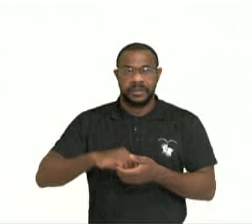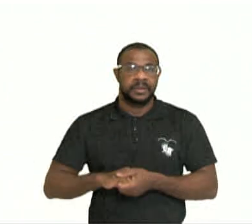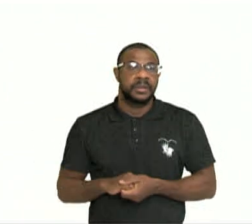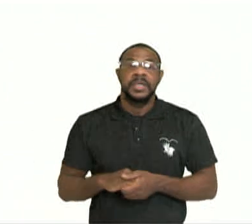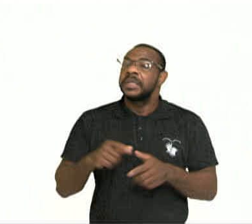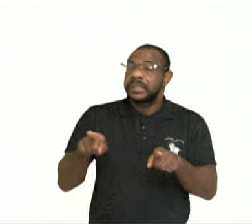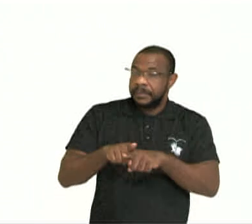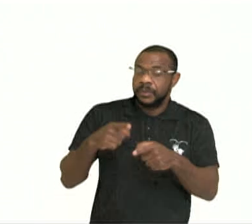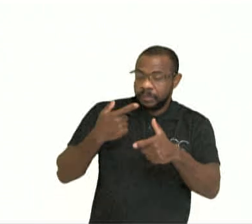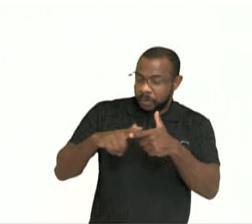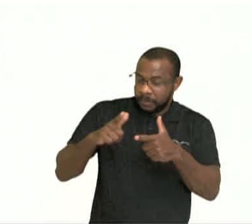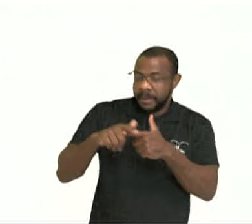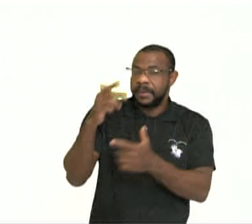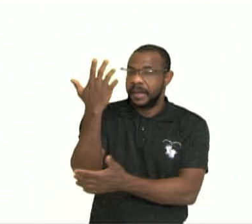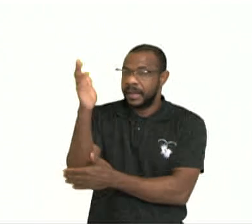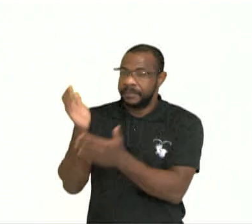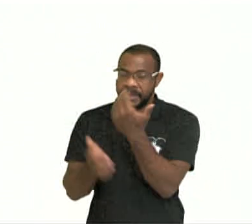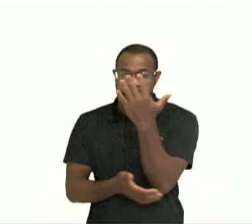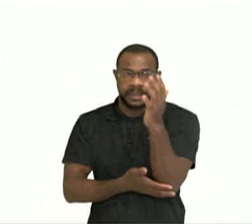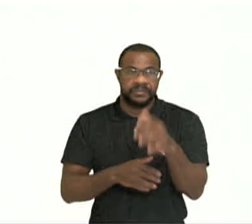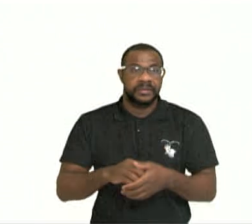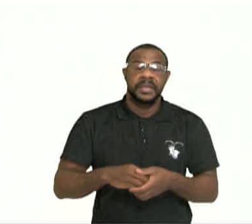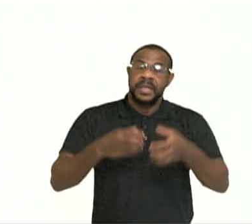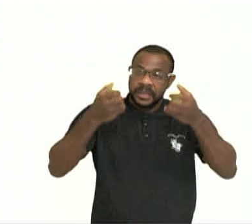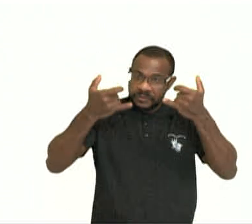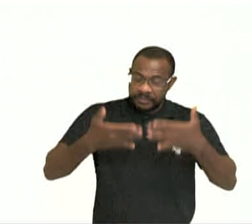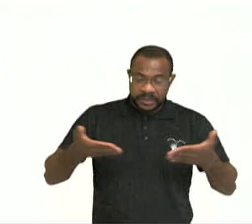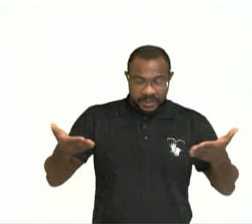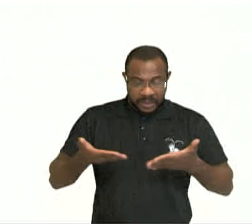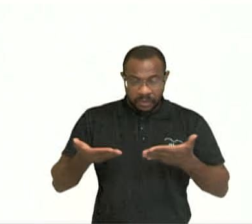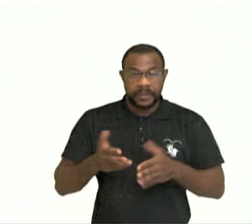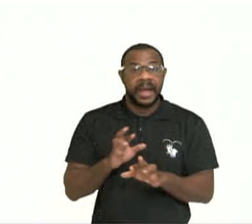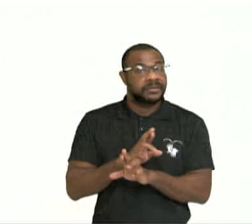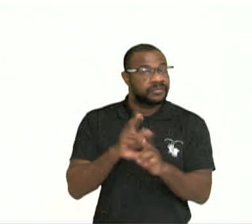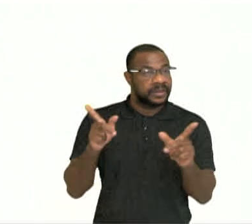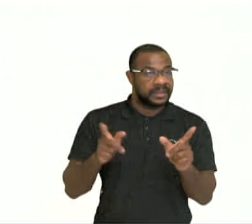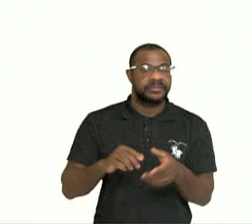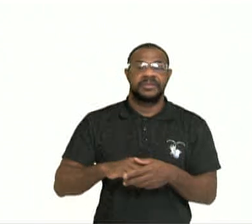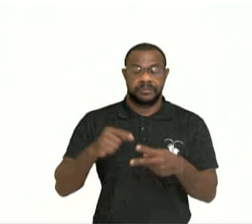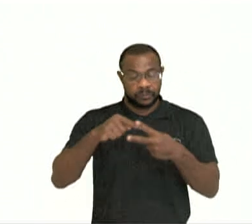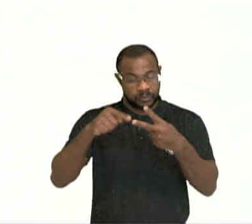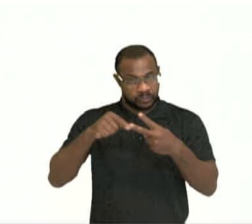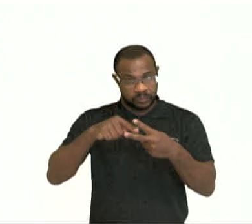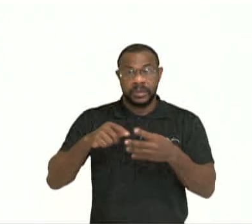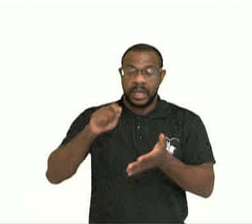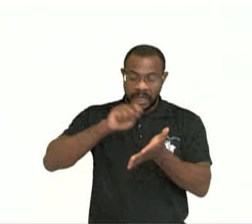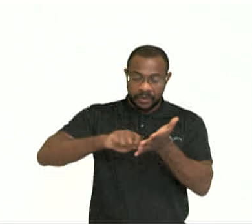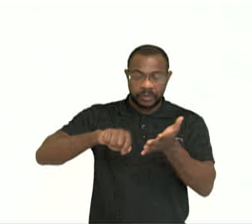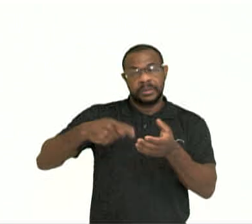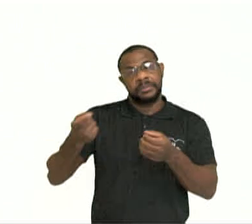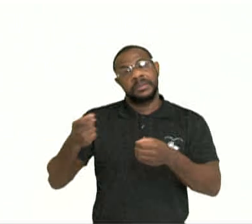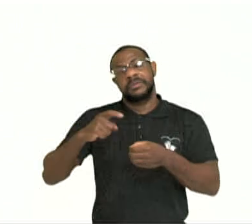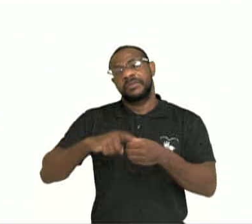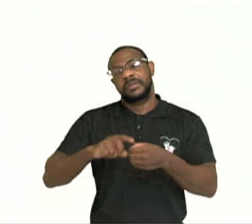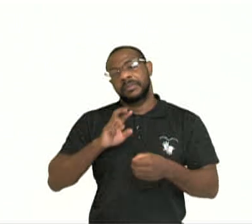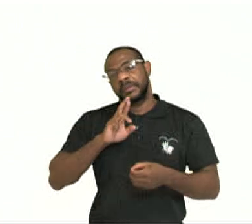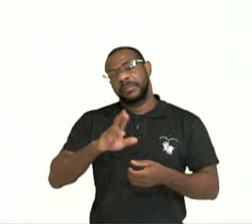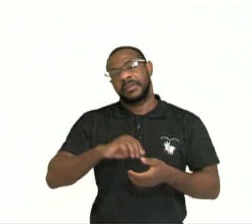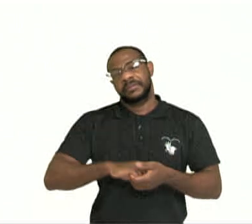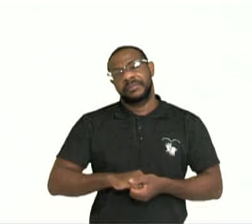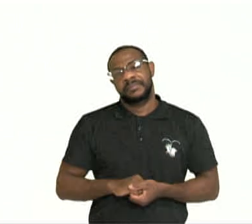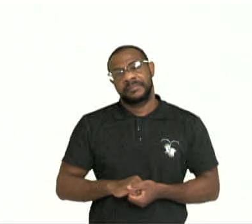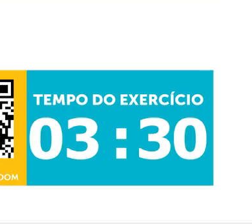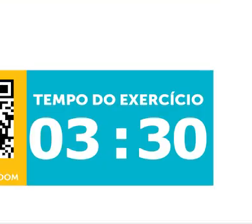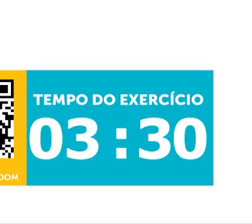fale um pouquinho sobre as fontes de energia, aquelas que estão presentes no seu cotidiano. Anota no seu caderno que a gente volta daqui a pouquinho para conferir.